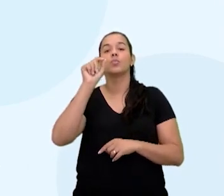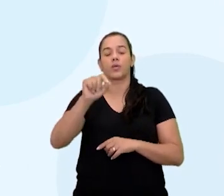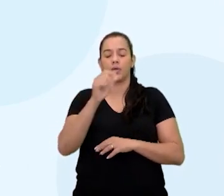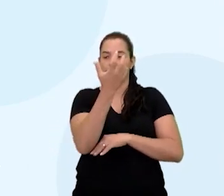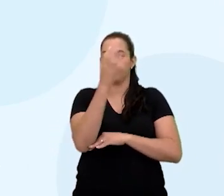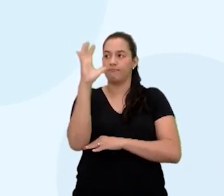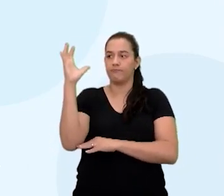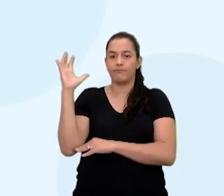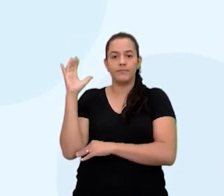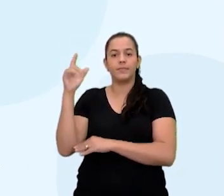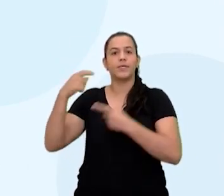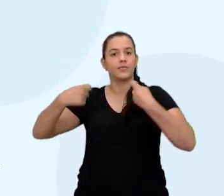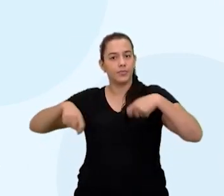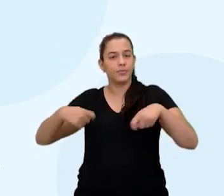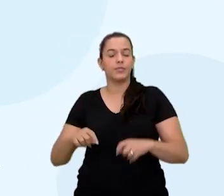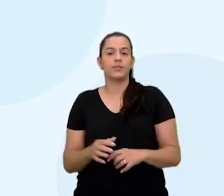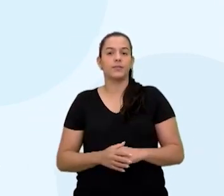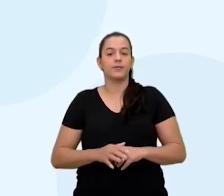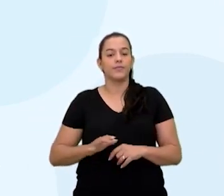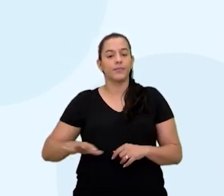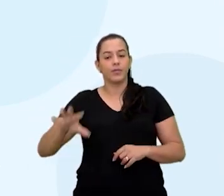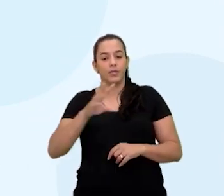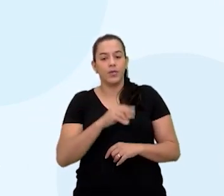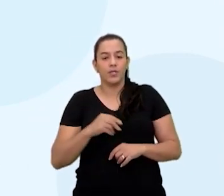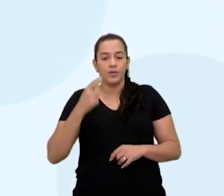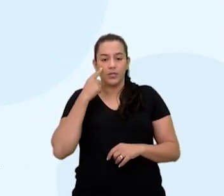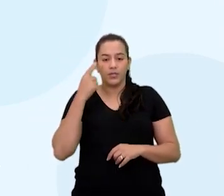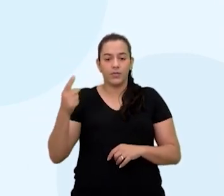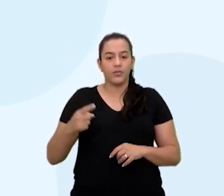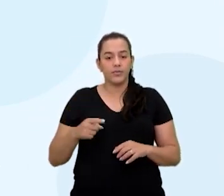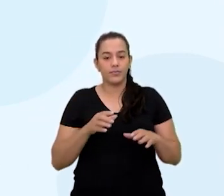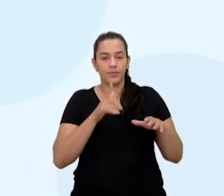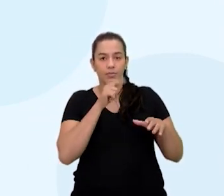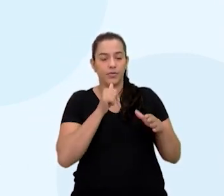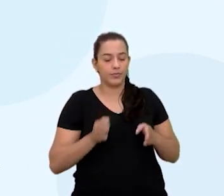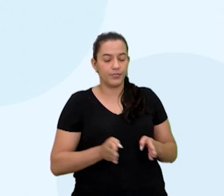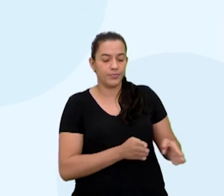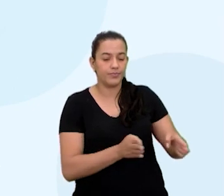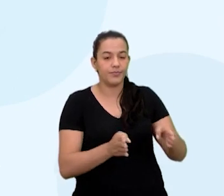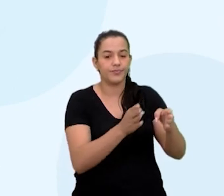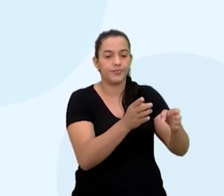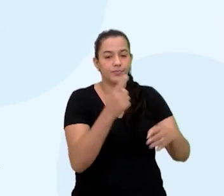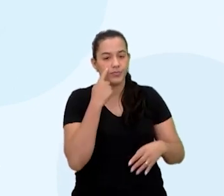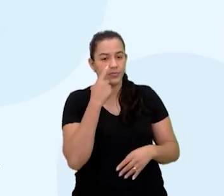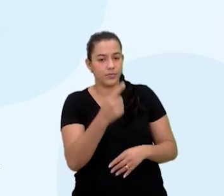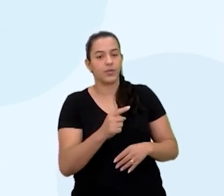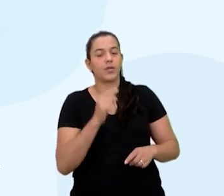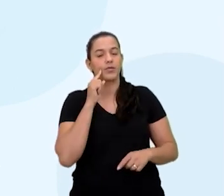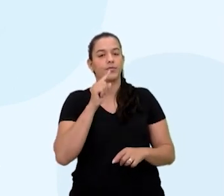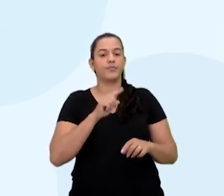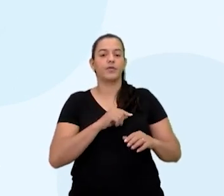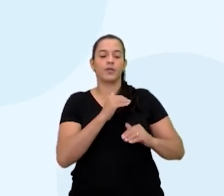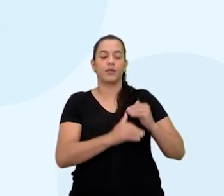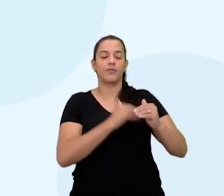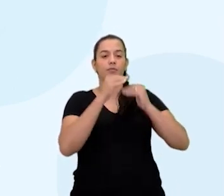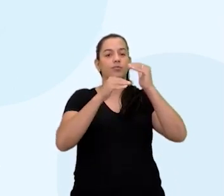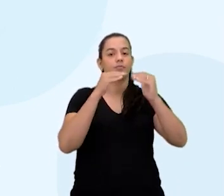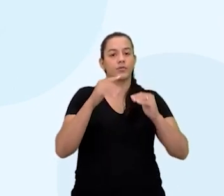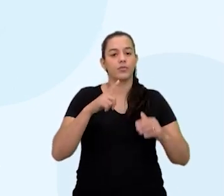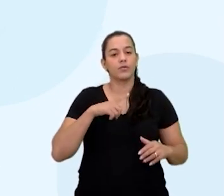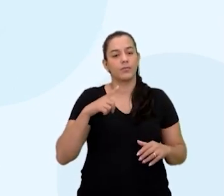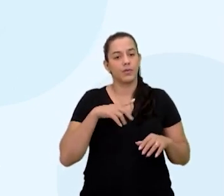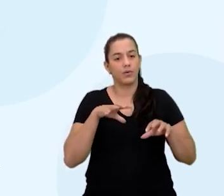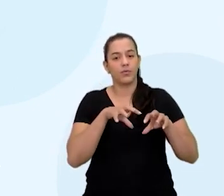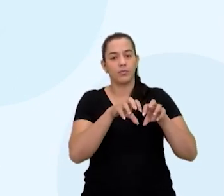Solo na margem de rio revela a história da evolução do clima e da ocupação humana no meio ambiente. Esse assunto é